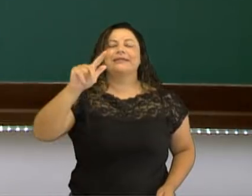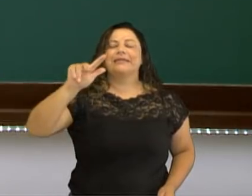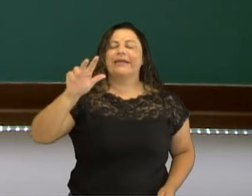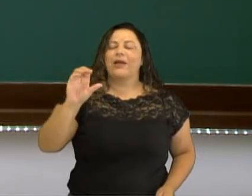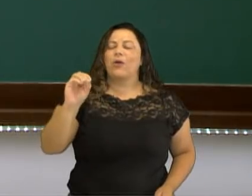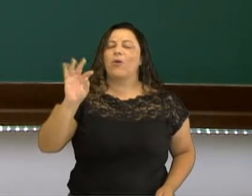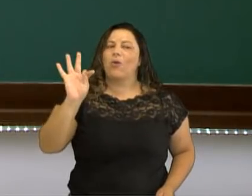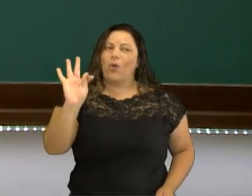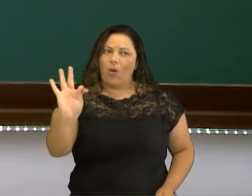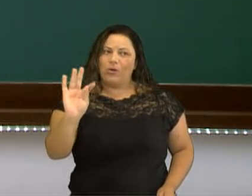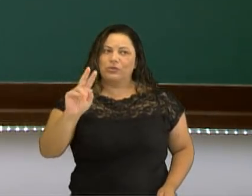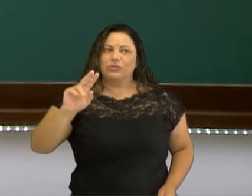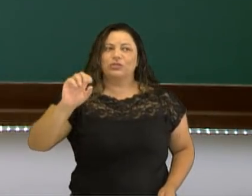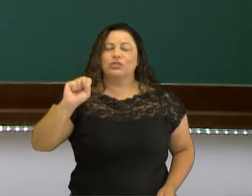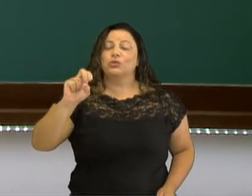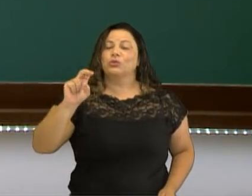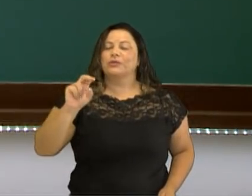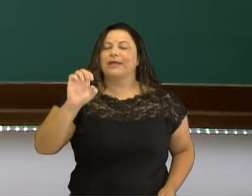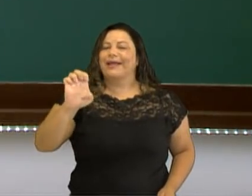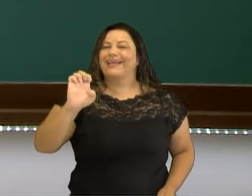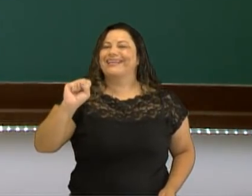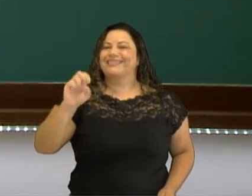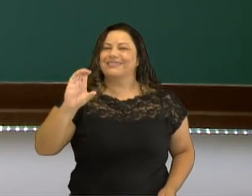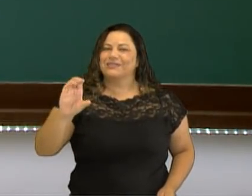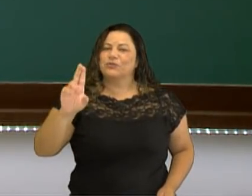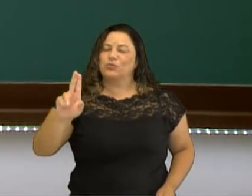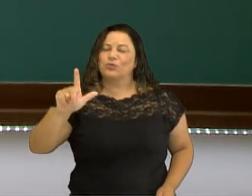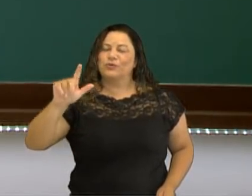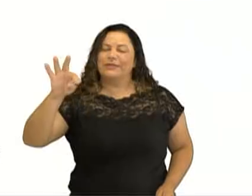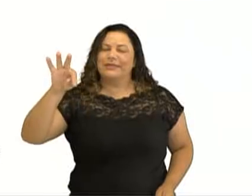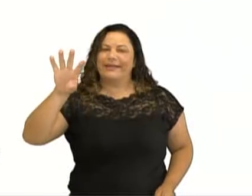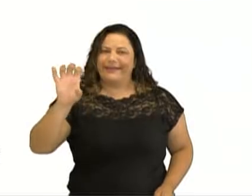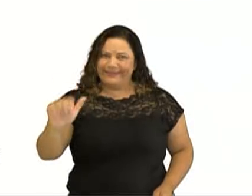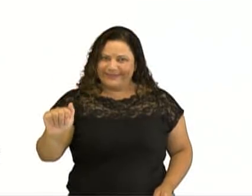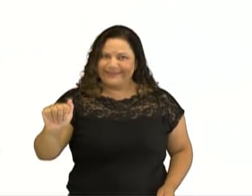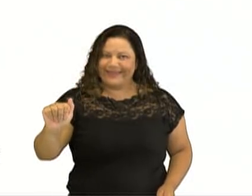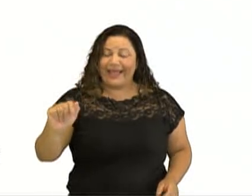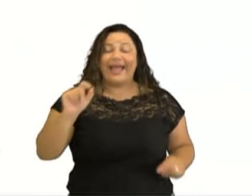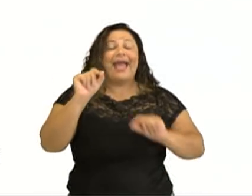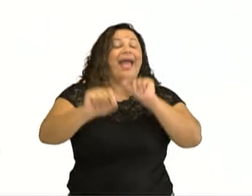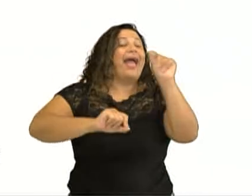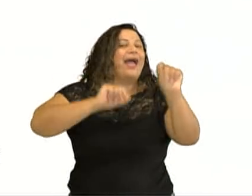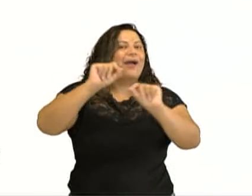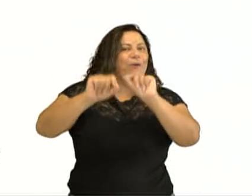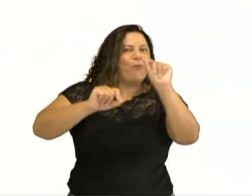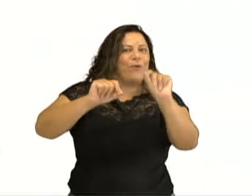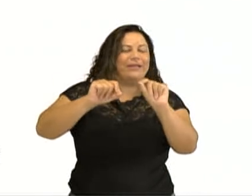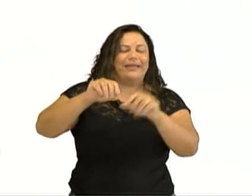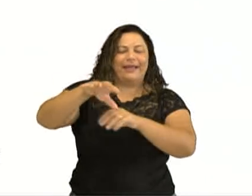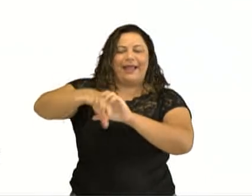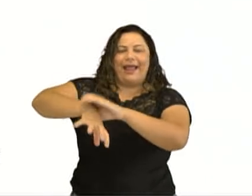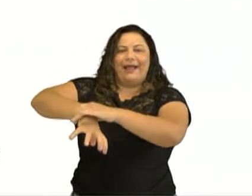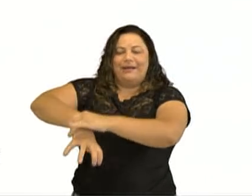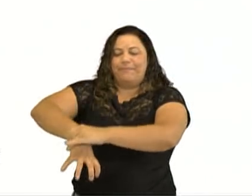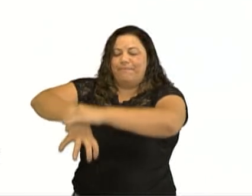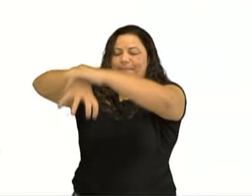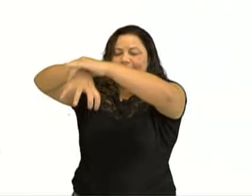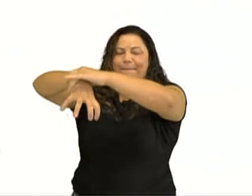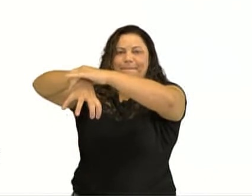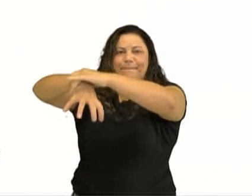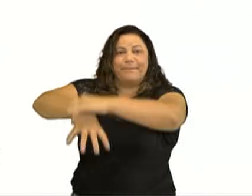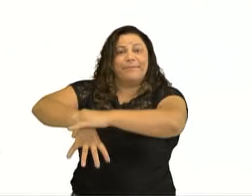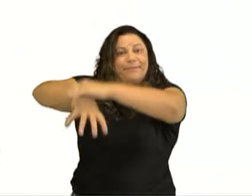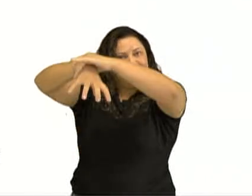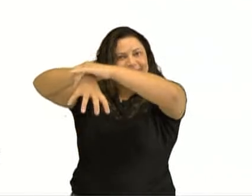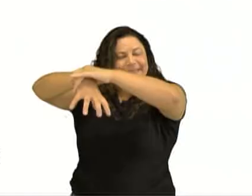essa planta. É uma raiz muito apreciada na culinária que tem uma grande quantidade de amido, que é uma substância